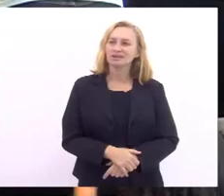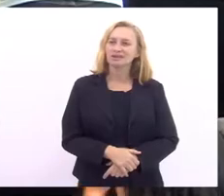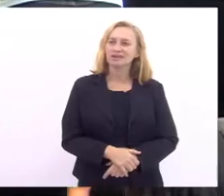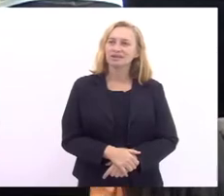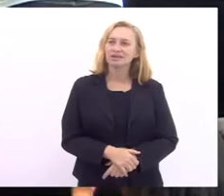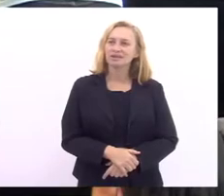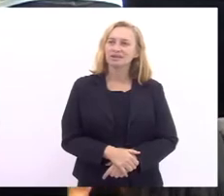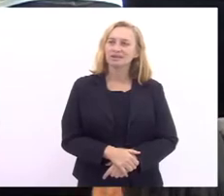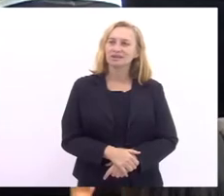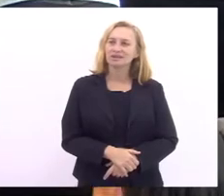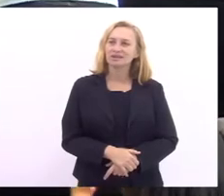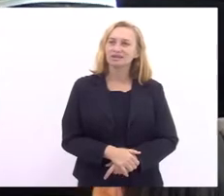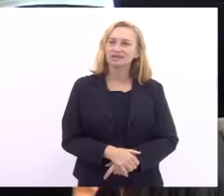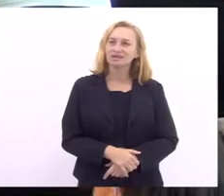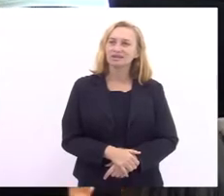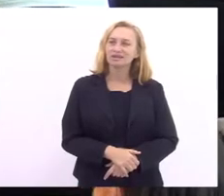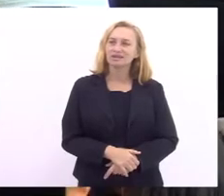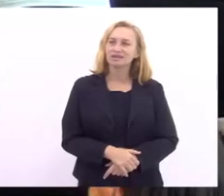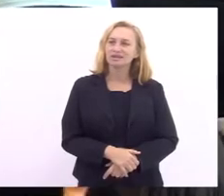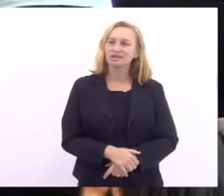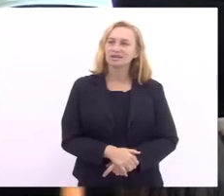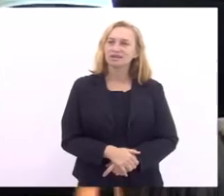E aí